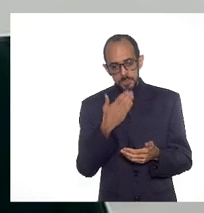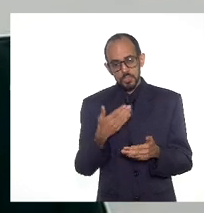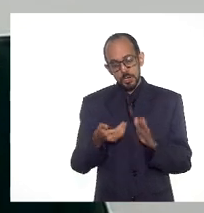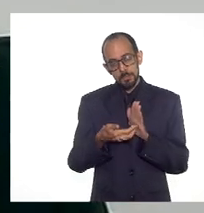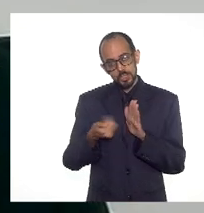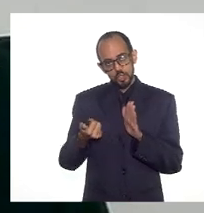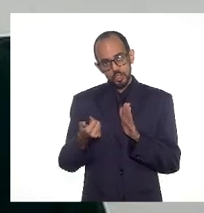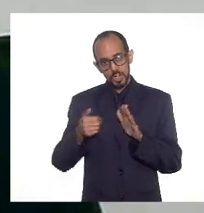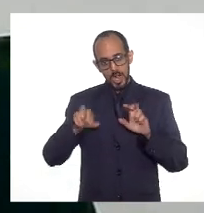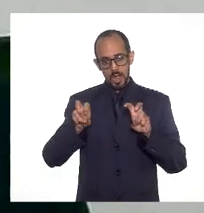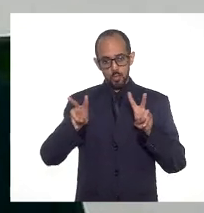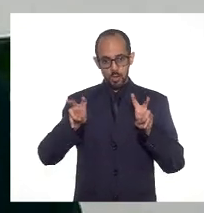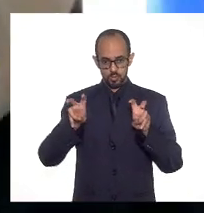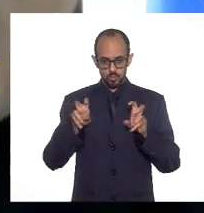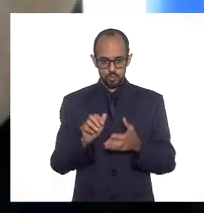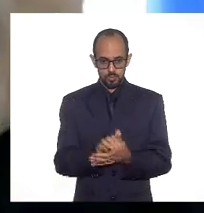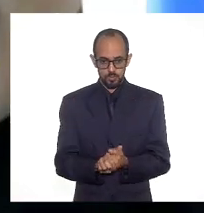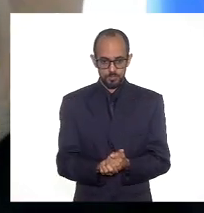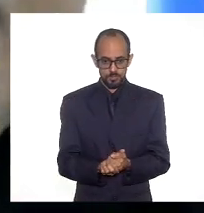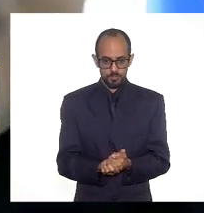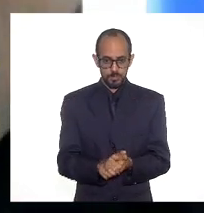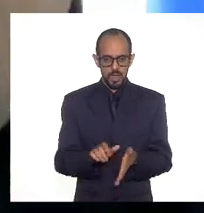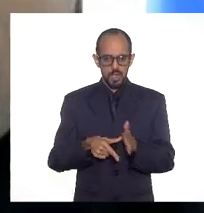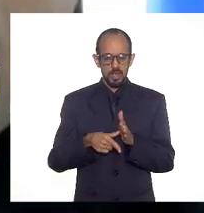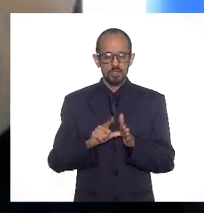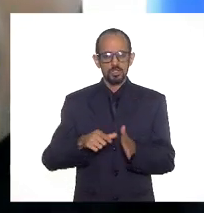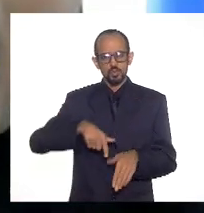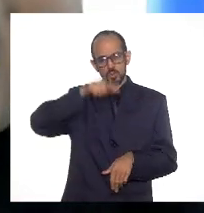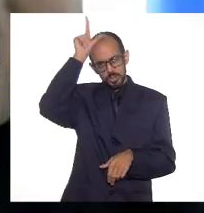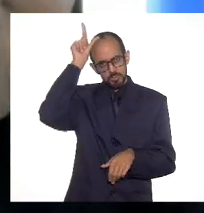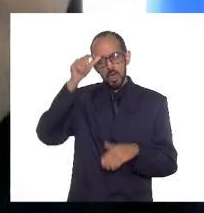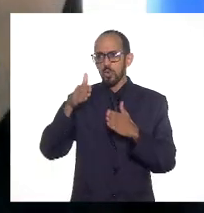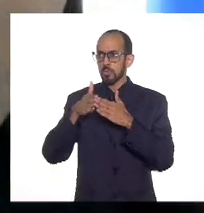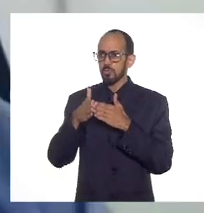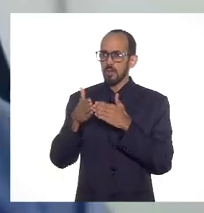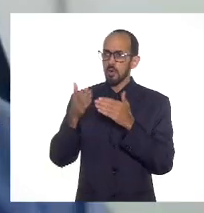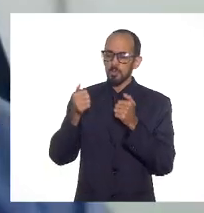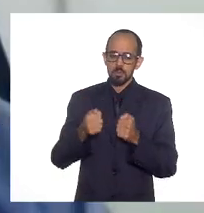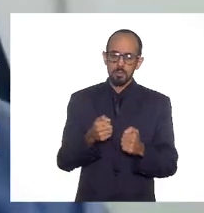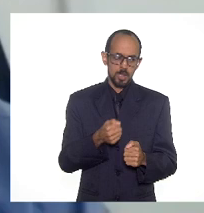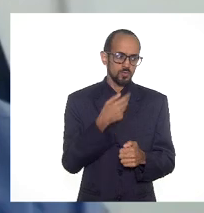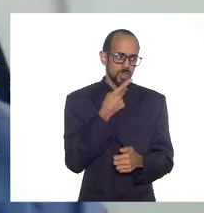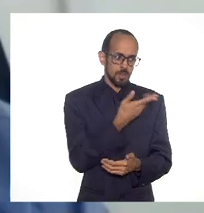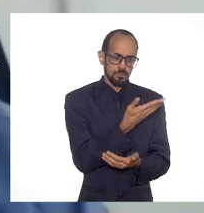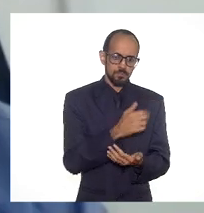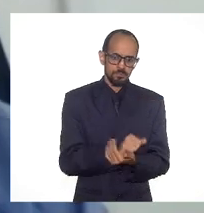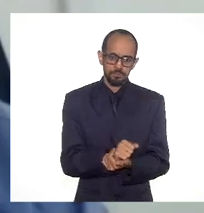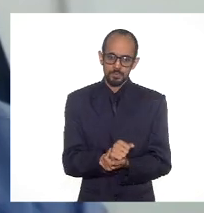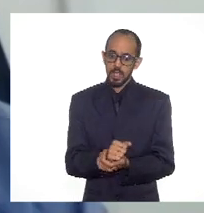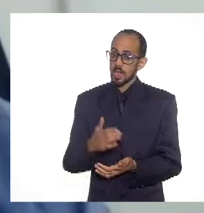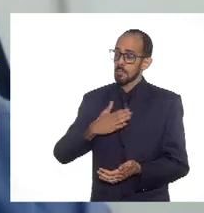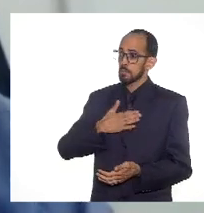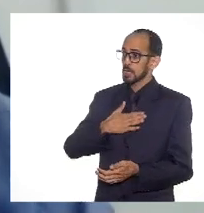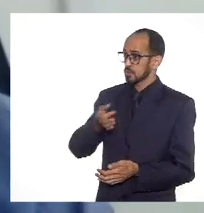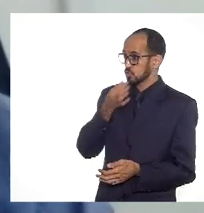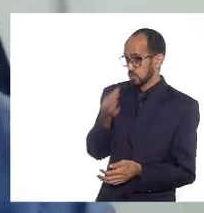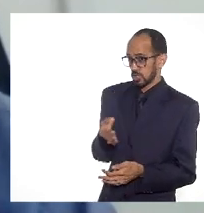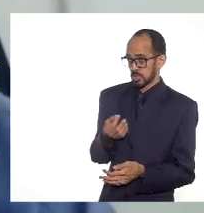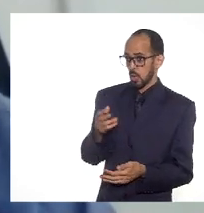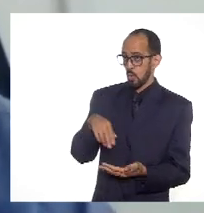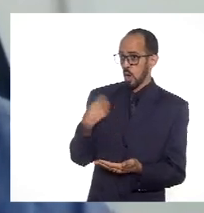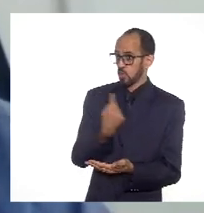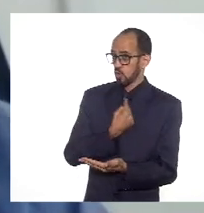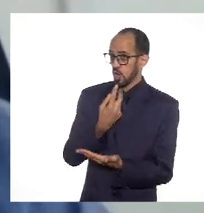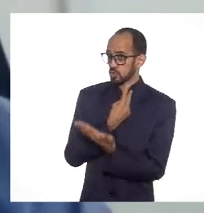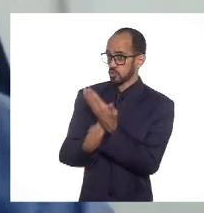presidente. Perfeitamente. Então, antes de retirar, deputado Luiz Paulo. Eu queria sugerir ao nosso